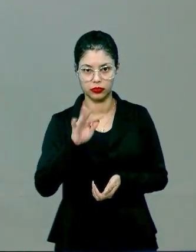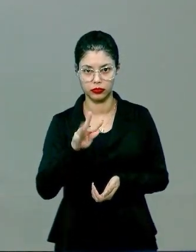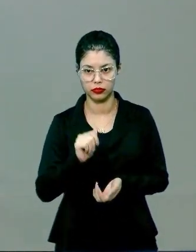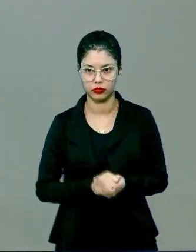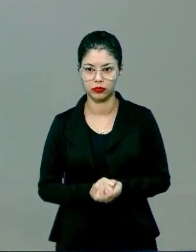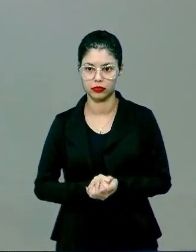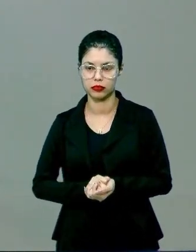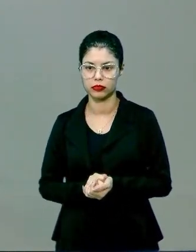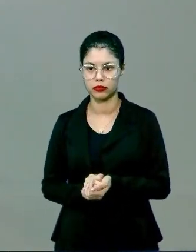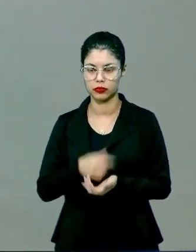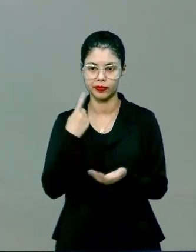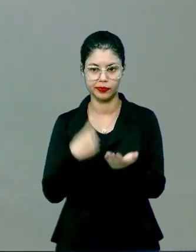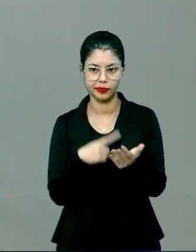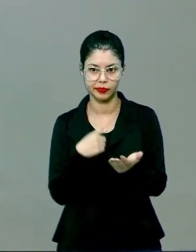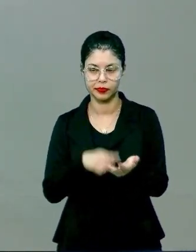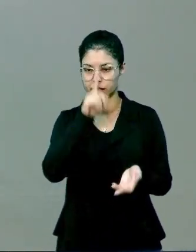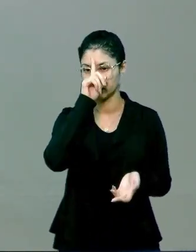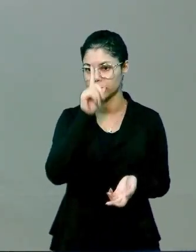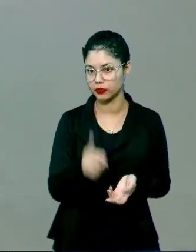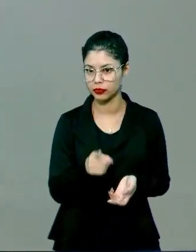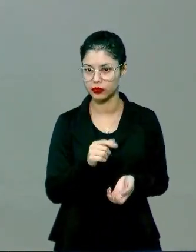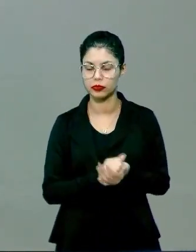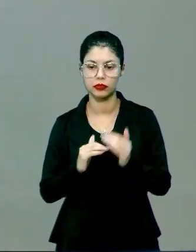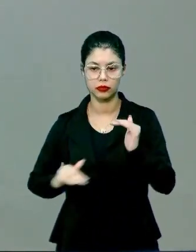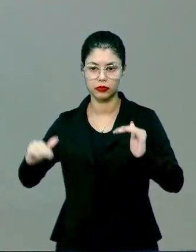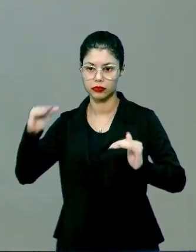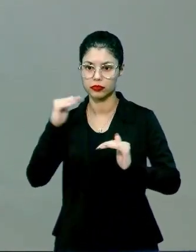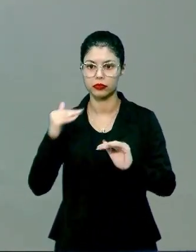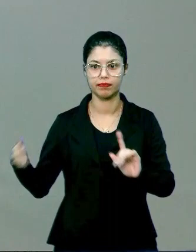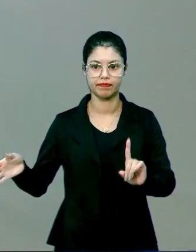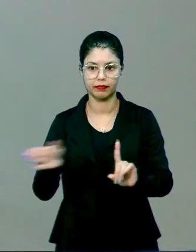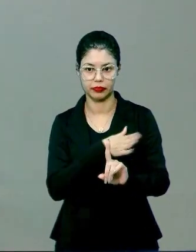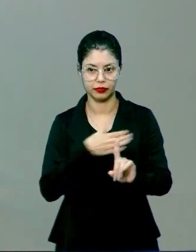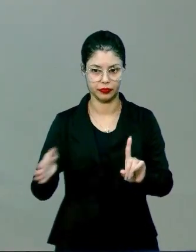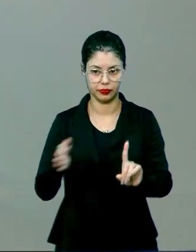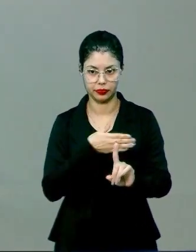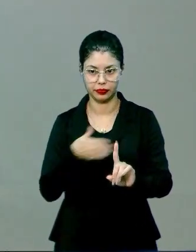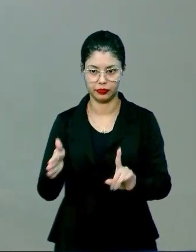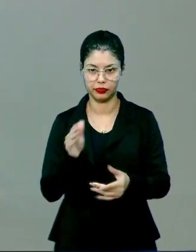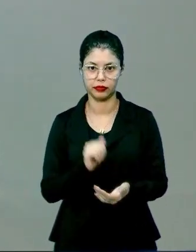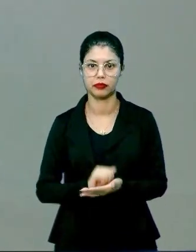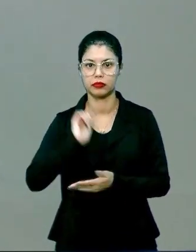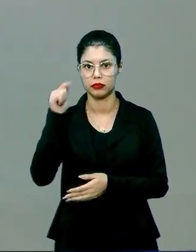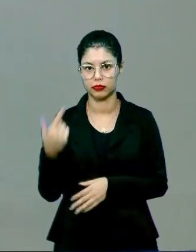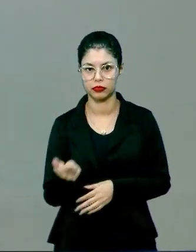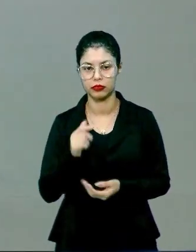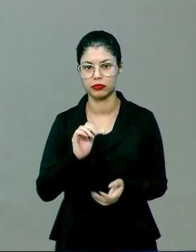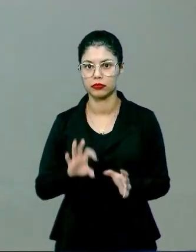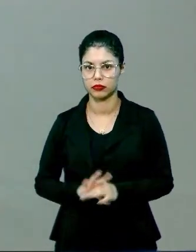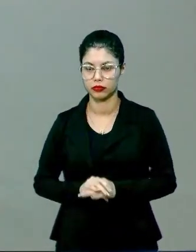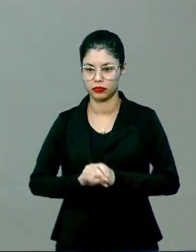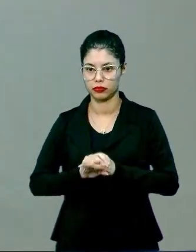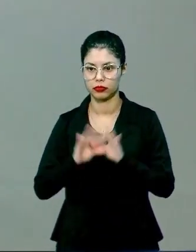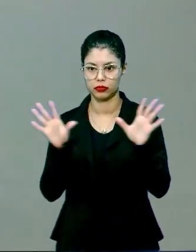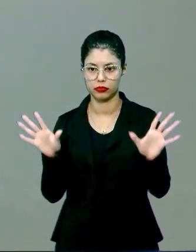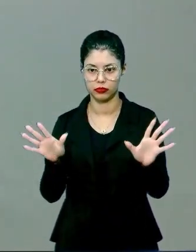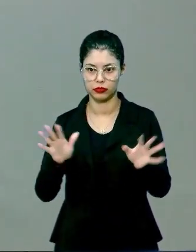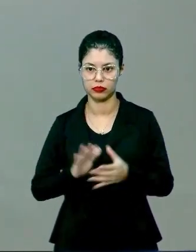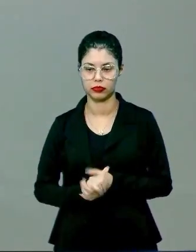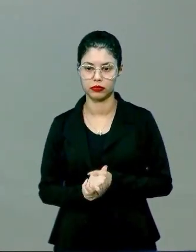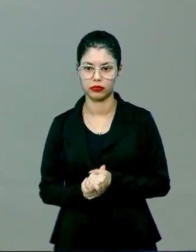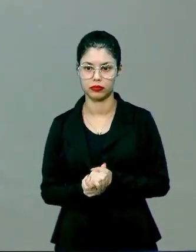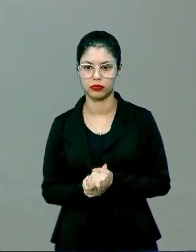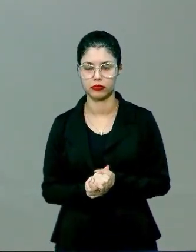eles não cumpriam as ordens de seus superiores, eles levavam chibata mesmo após a abolição